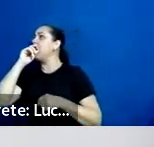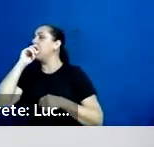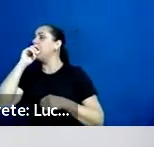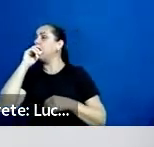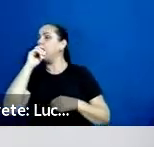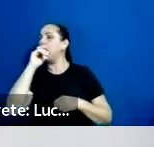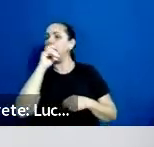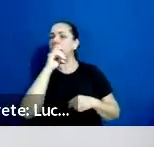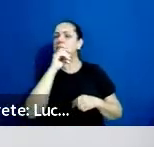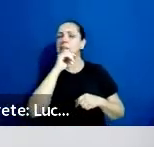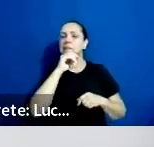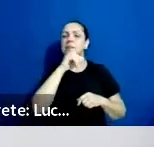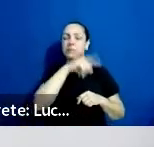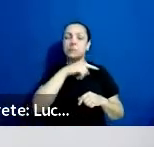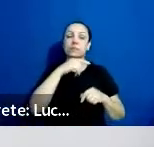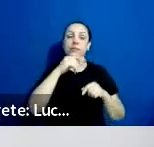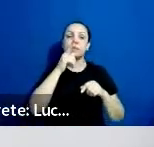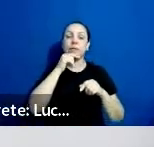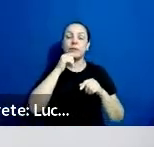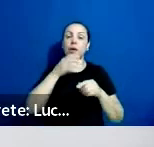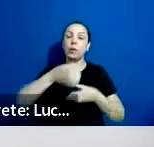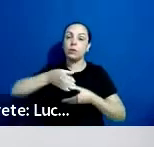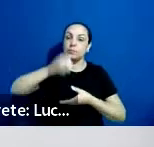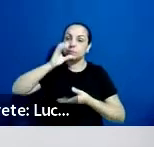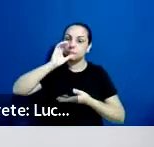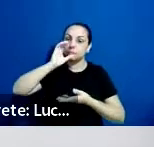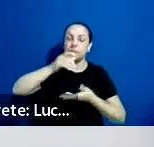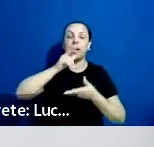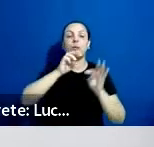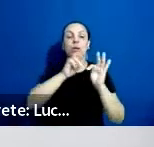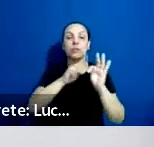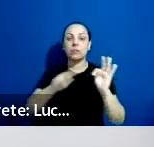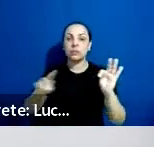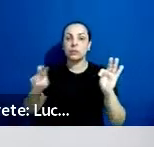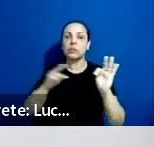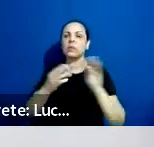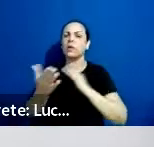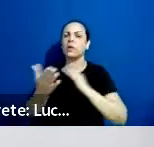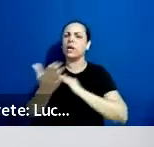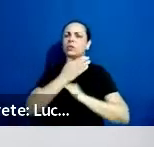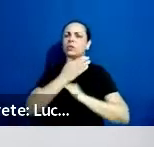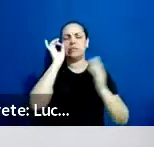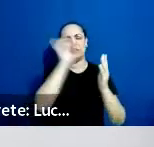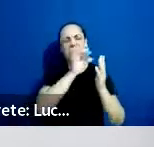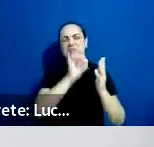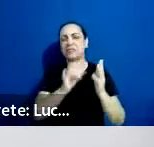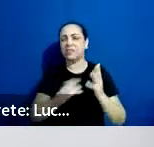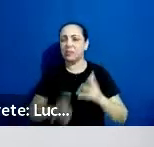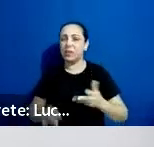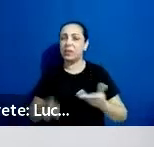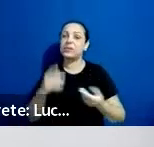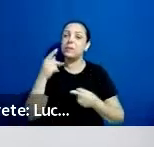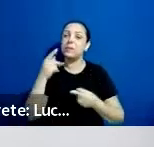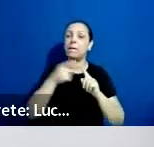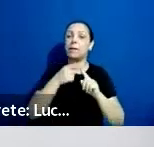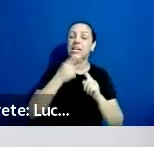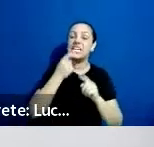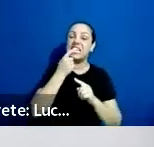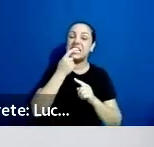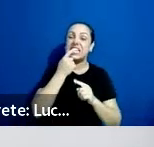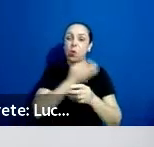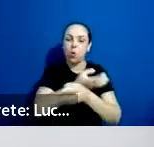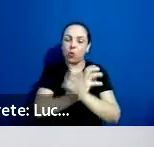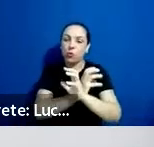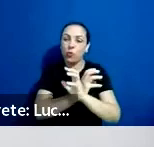do organismo, aumento da massa mineral óssea. Olha quantas pessoas sofrem, né? Osteoporose, osteopenia. Aumento